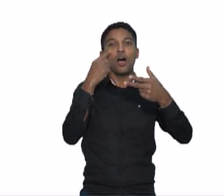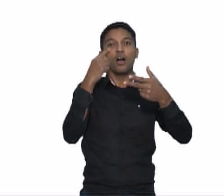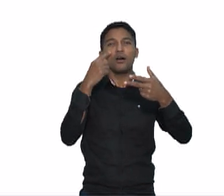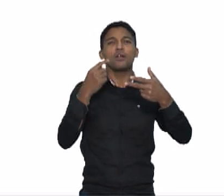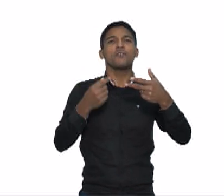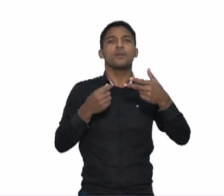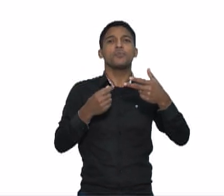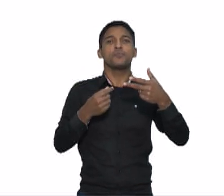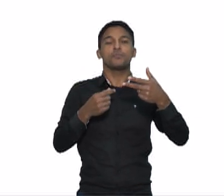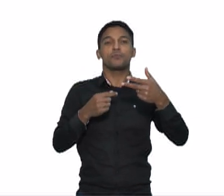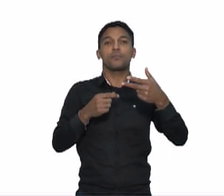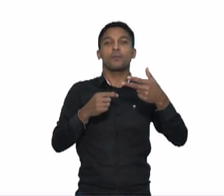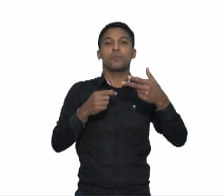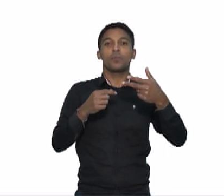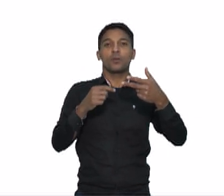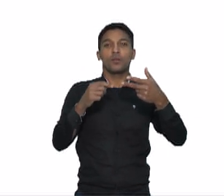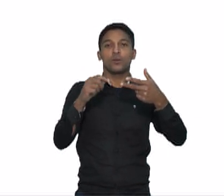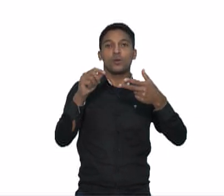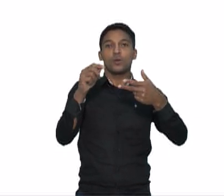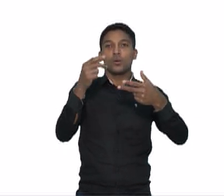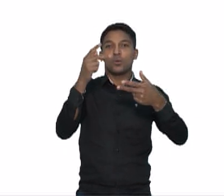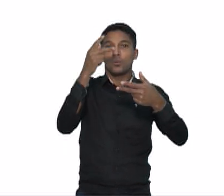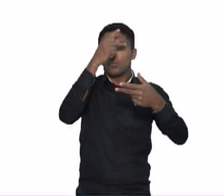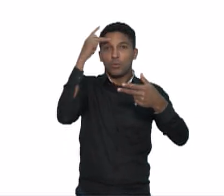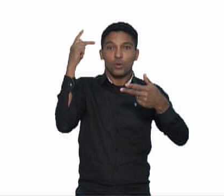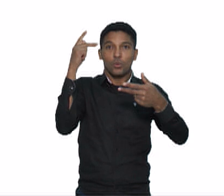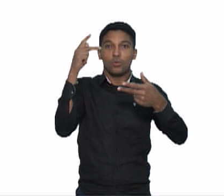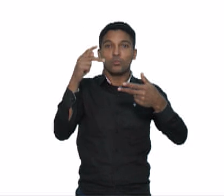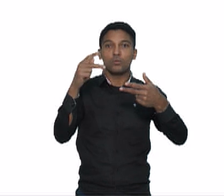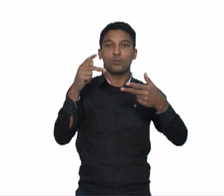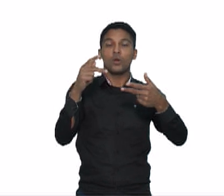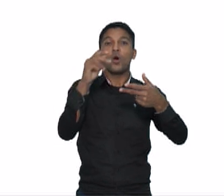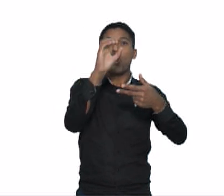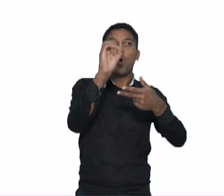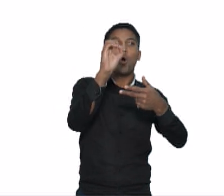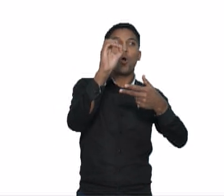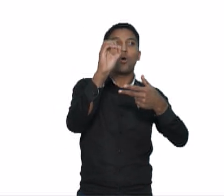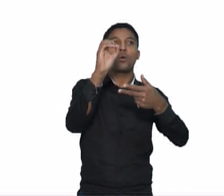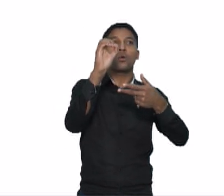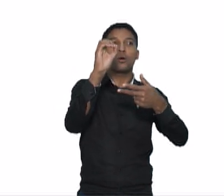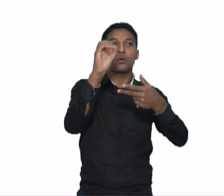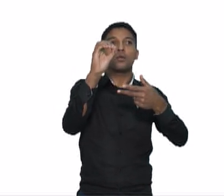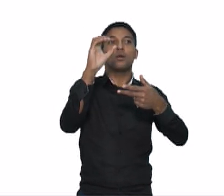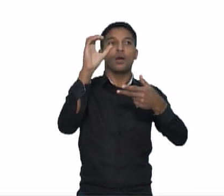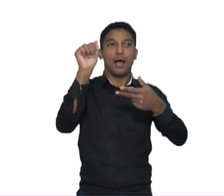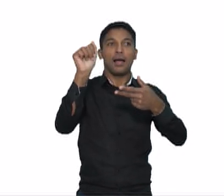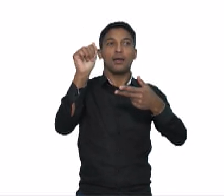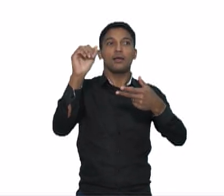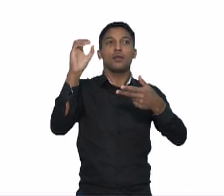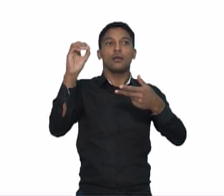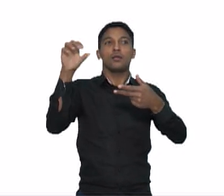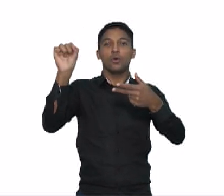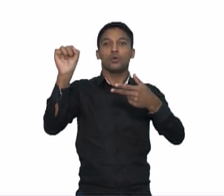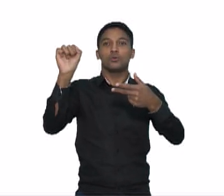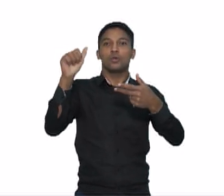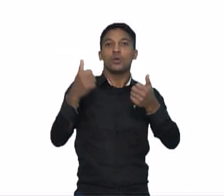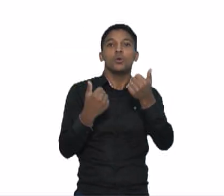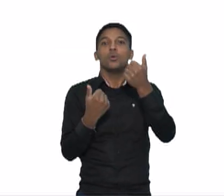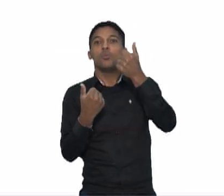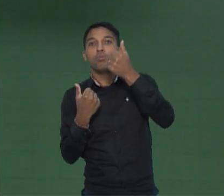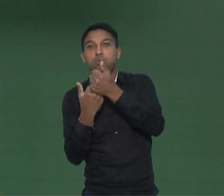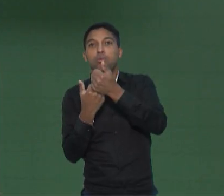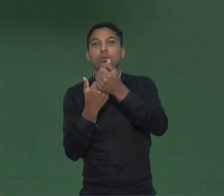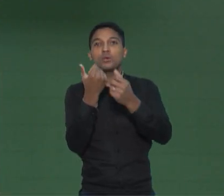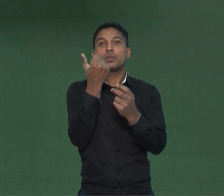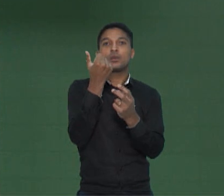Se você prestou atenção nos exercícios anteriores, Esse tipo de verbo está bem fácil de